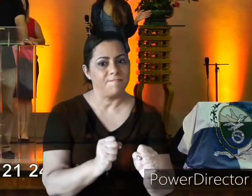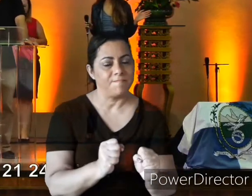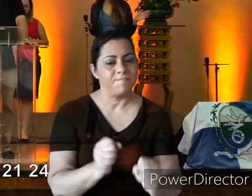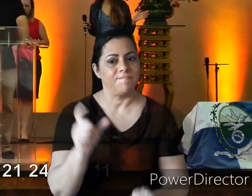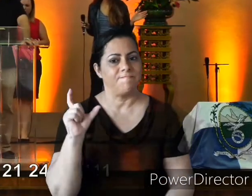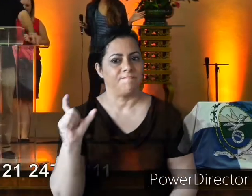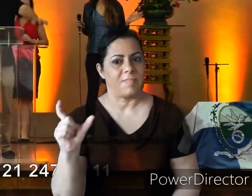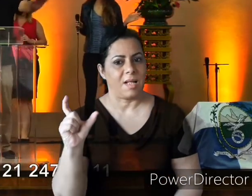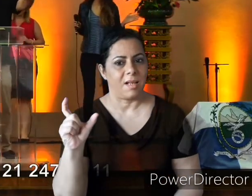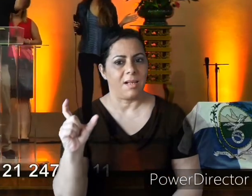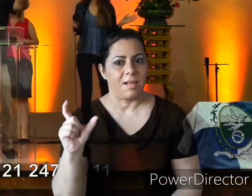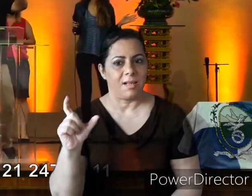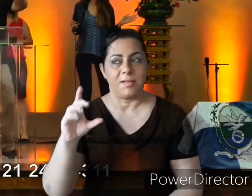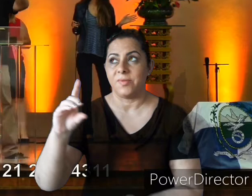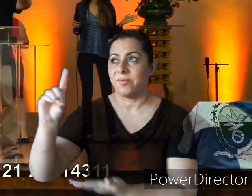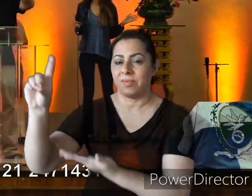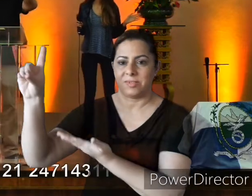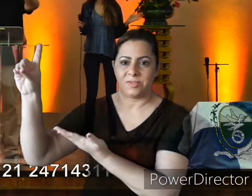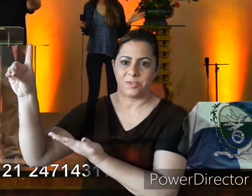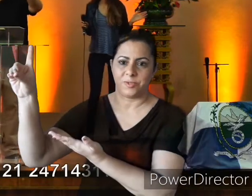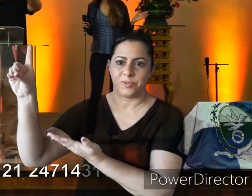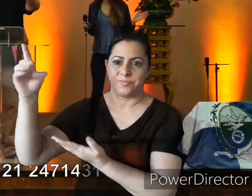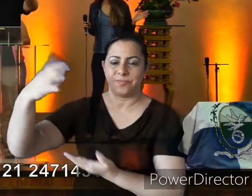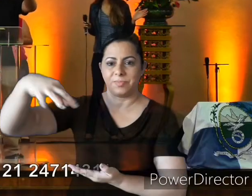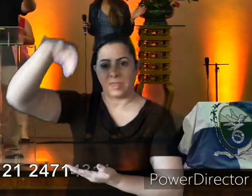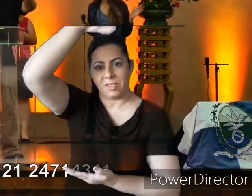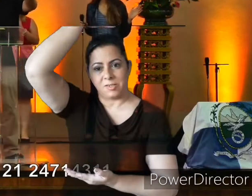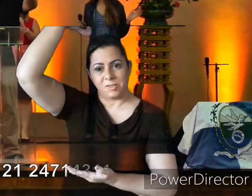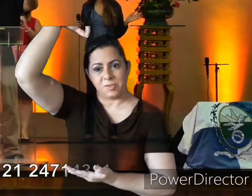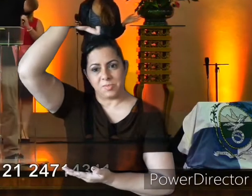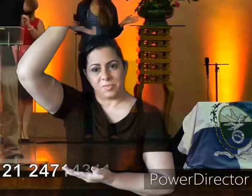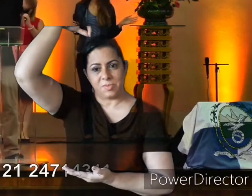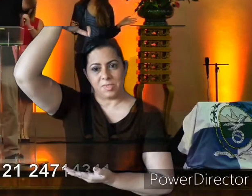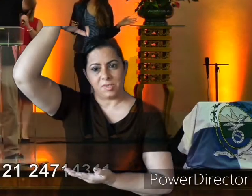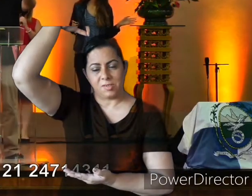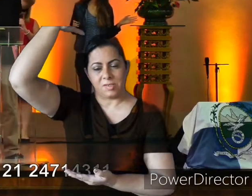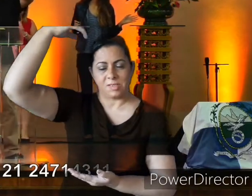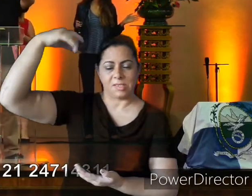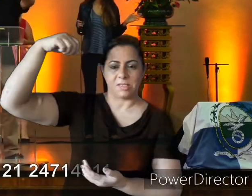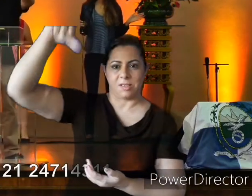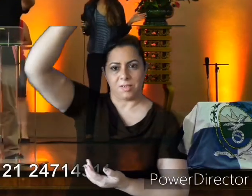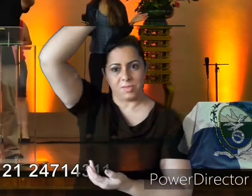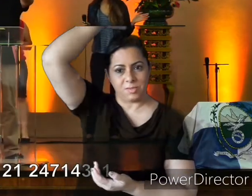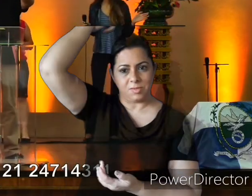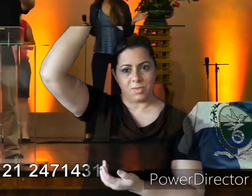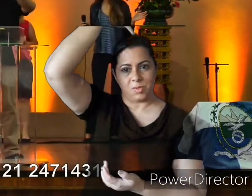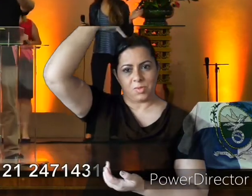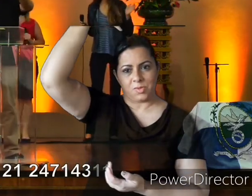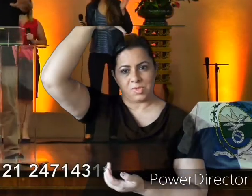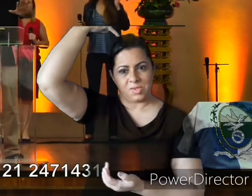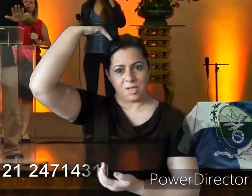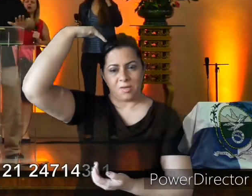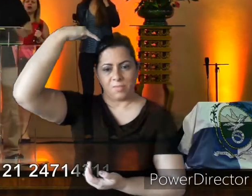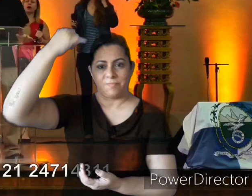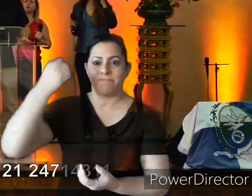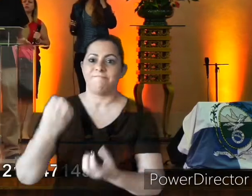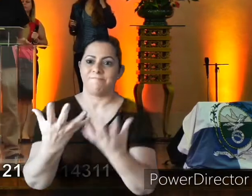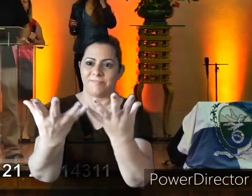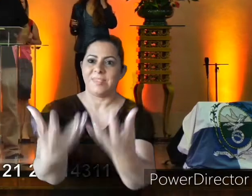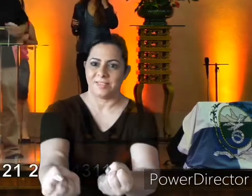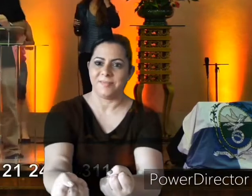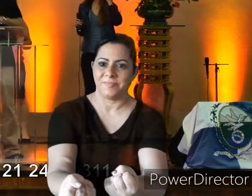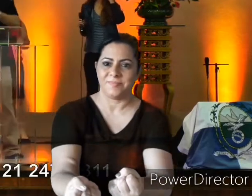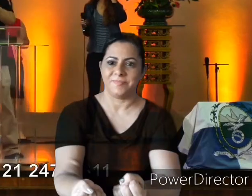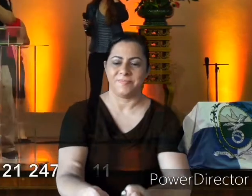nome de Jesus nós podemos declarar, declare assim comigo: a vitória é minha, em nome do